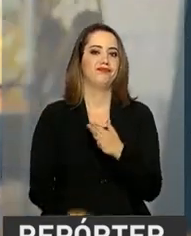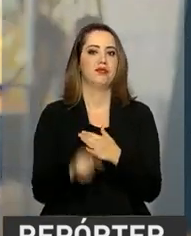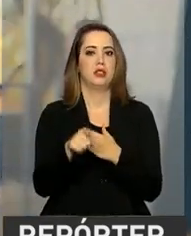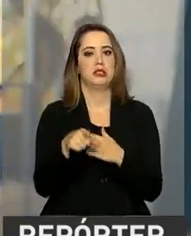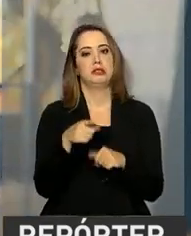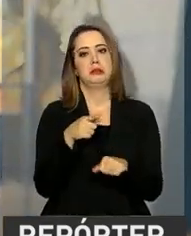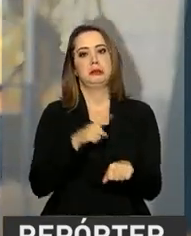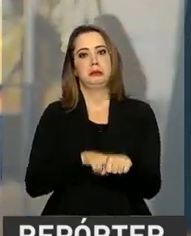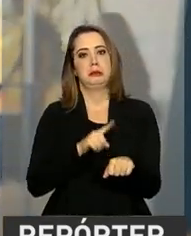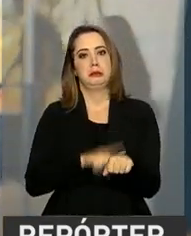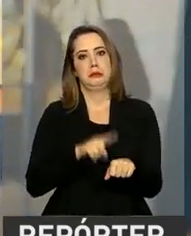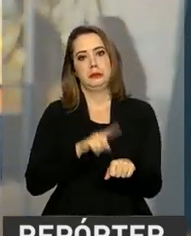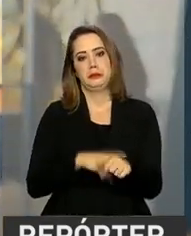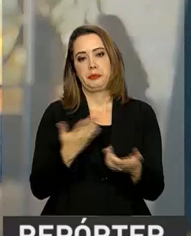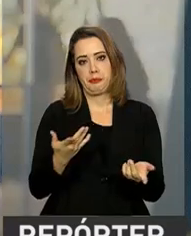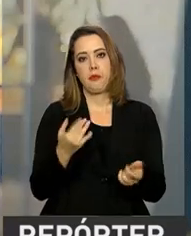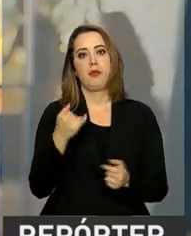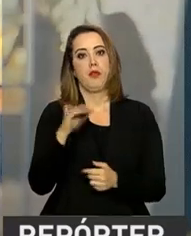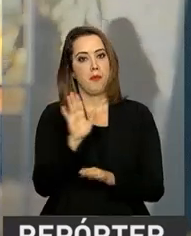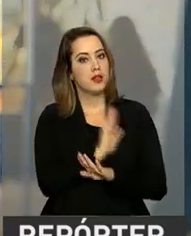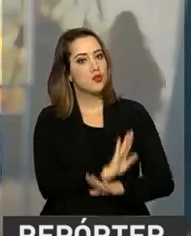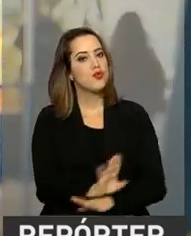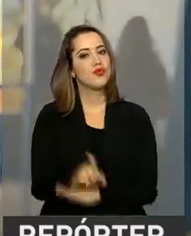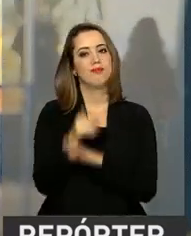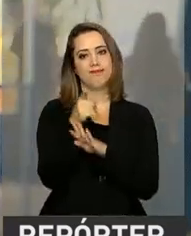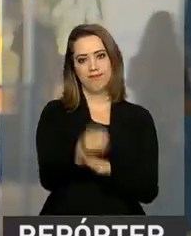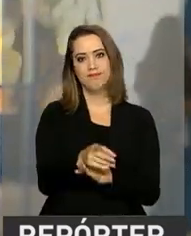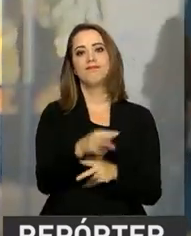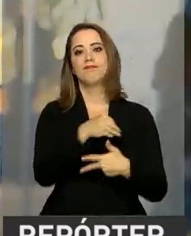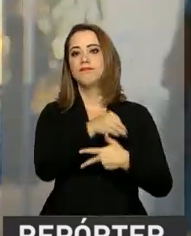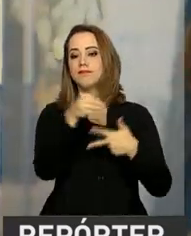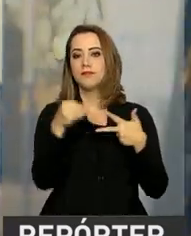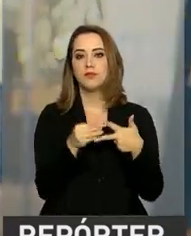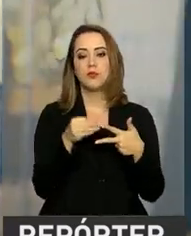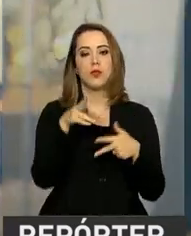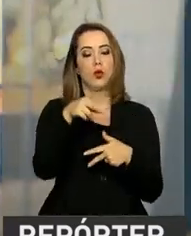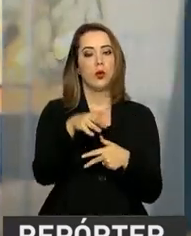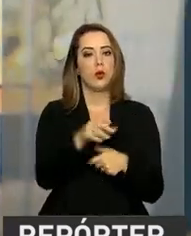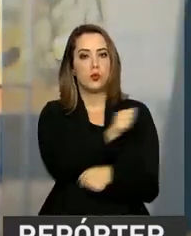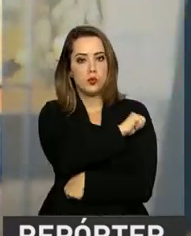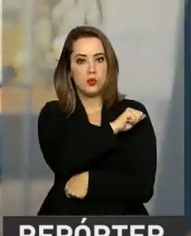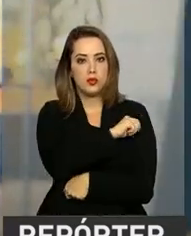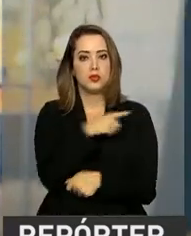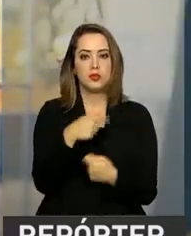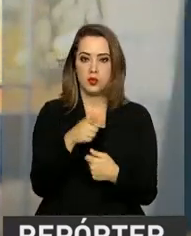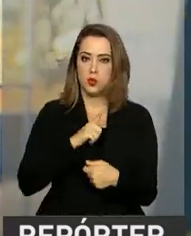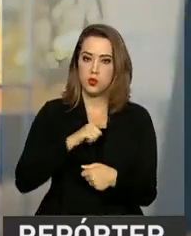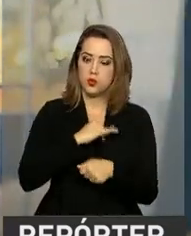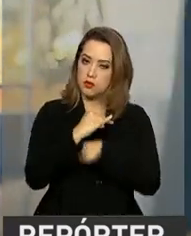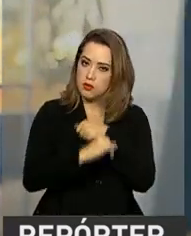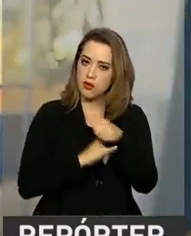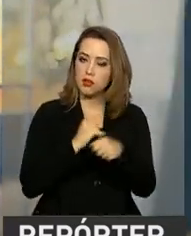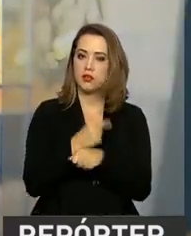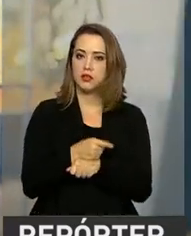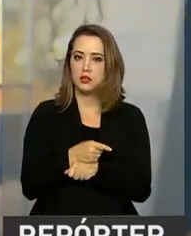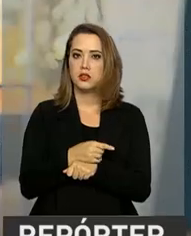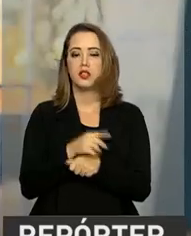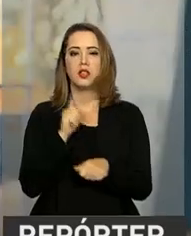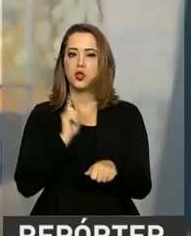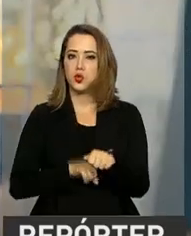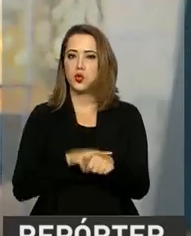contra o relógio para ajudar na preparação da prova Os estudantes contam com a plataforma de estudos à hora do